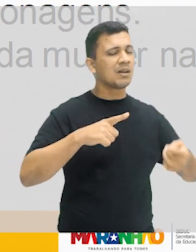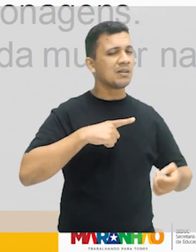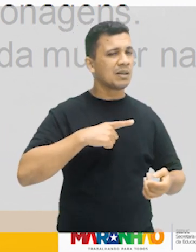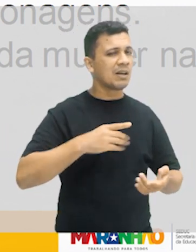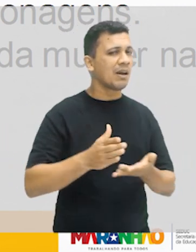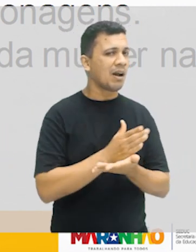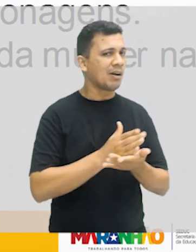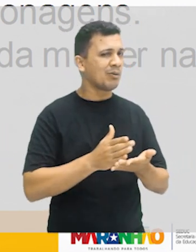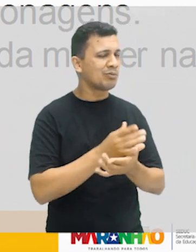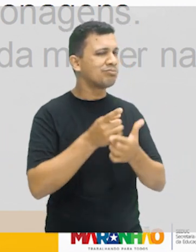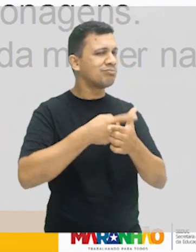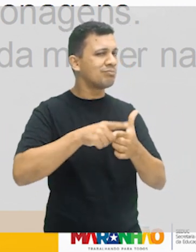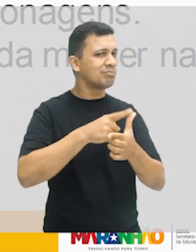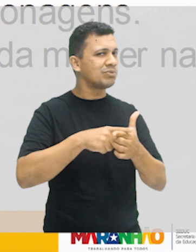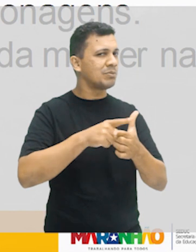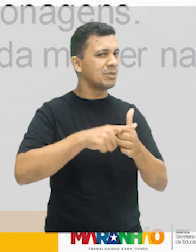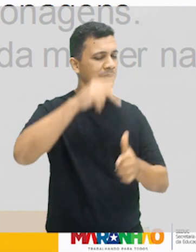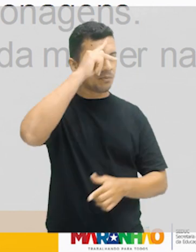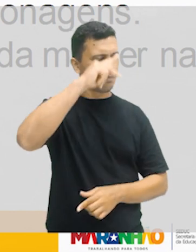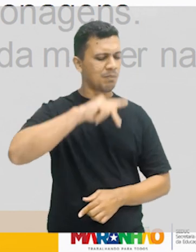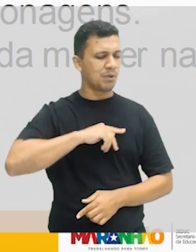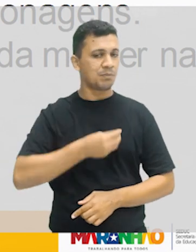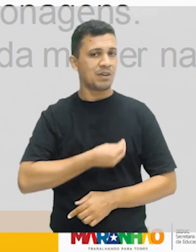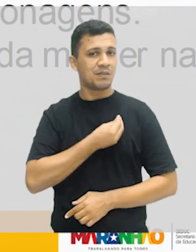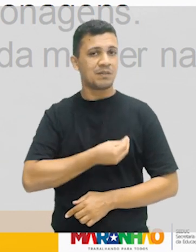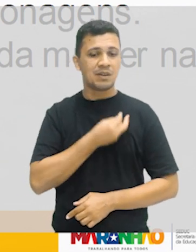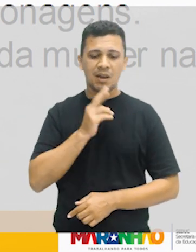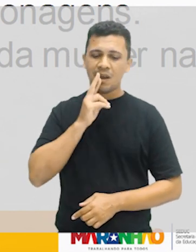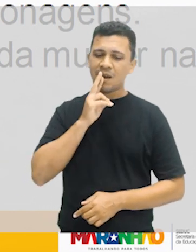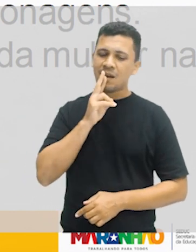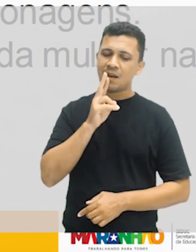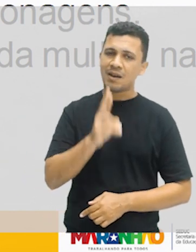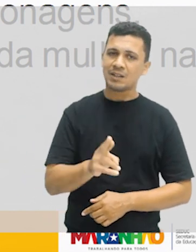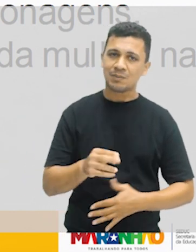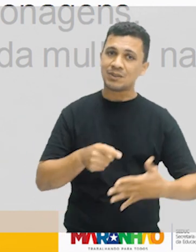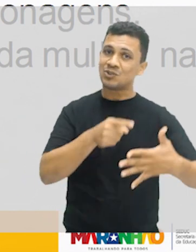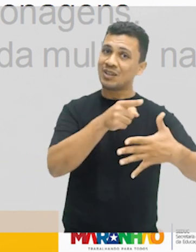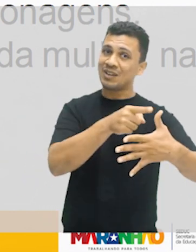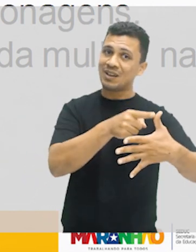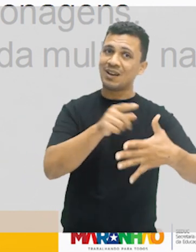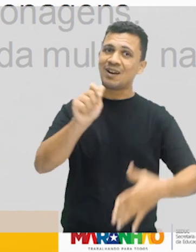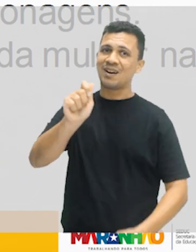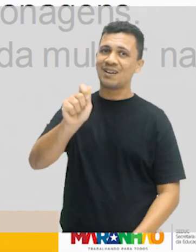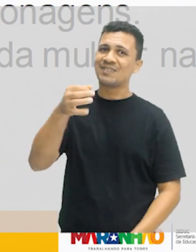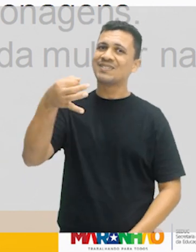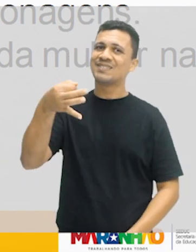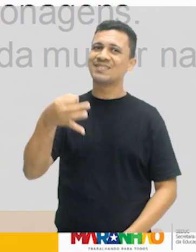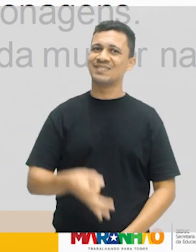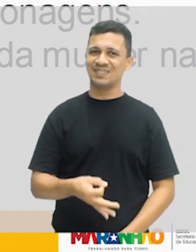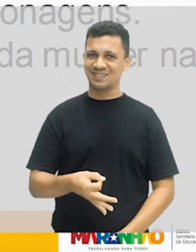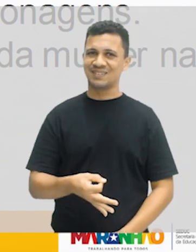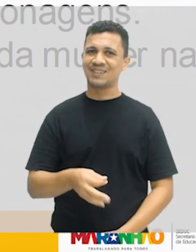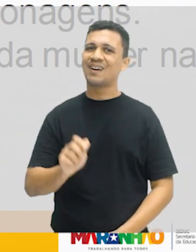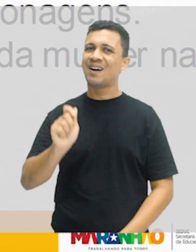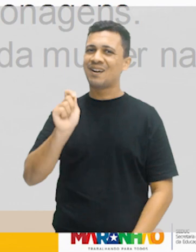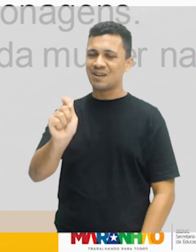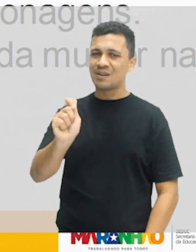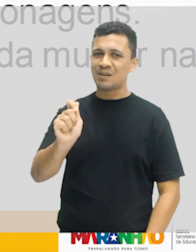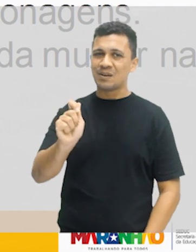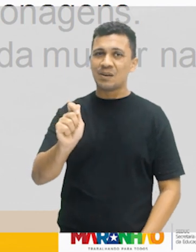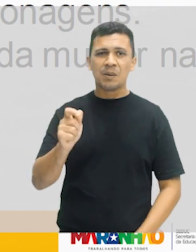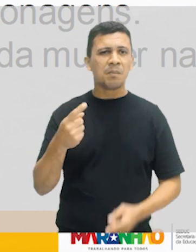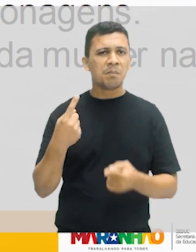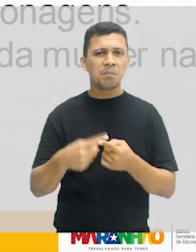dilemas existenciais. Acertou quem respondeu a narração com base em elementos fantásticos. Porque, olha só, gente, estava